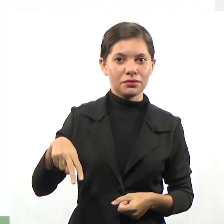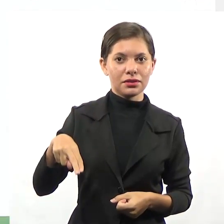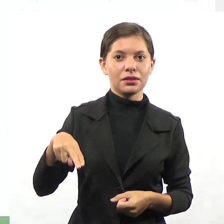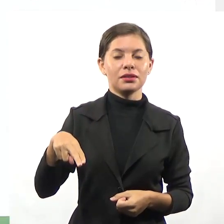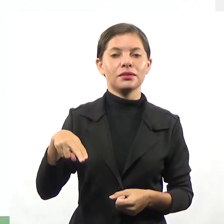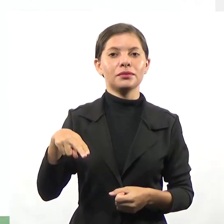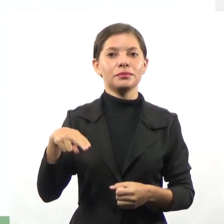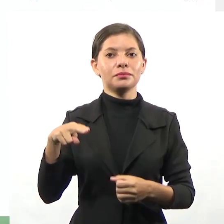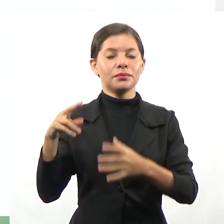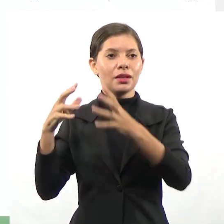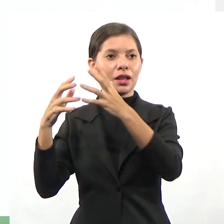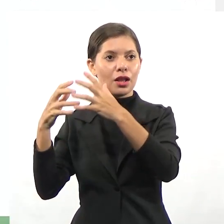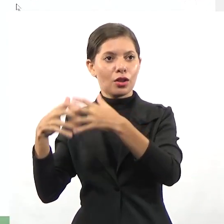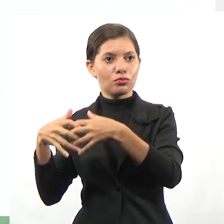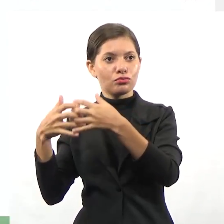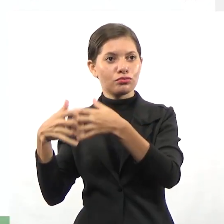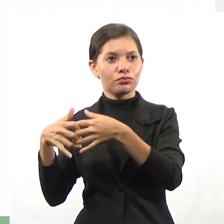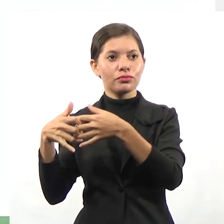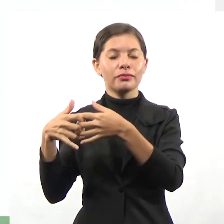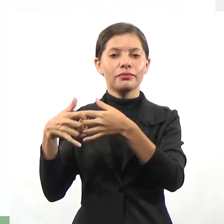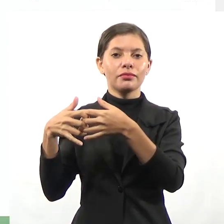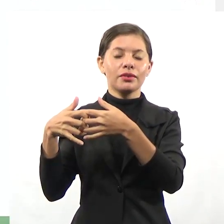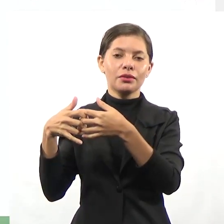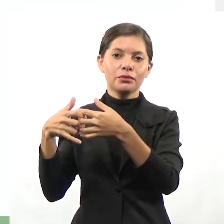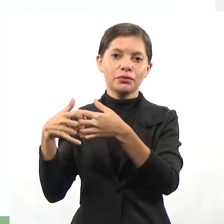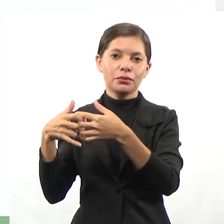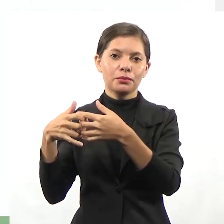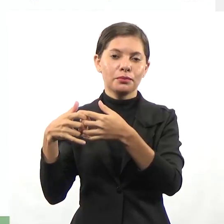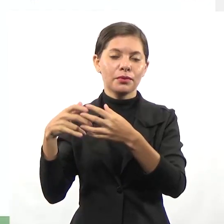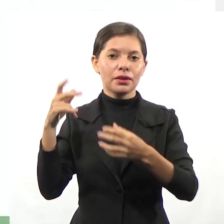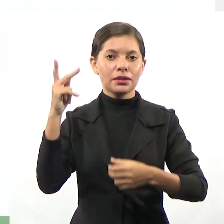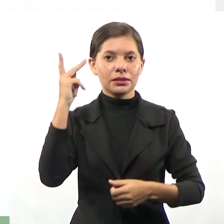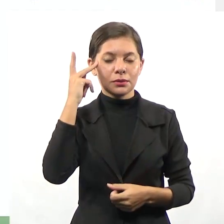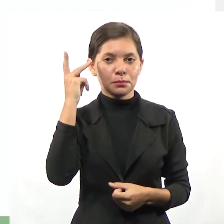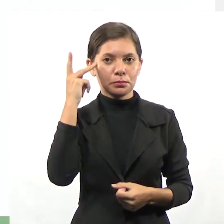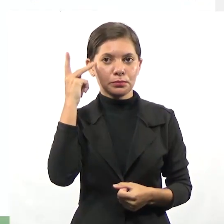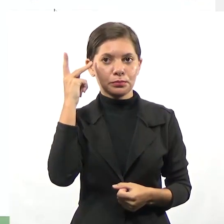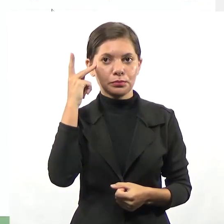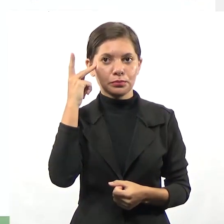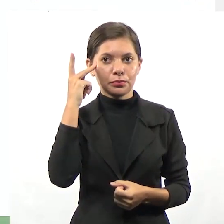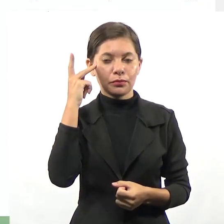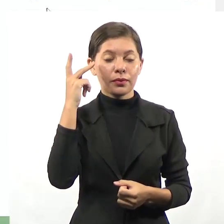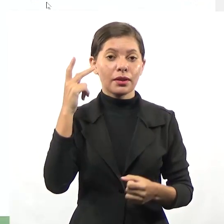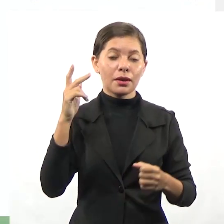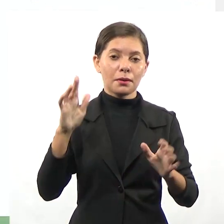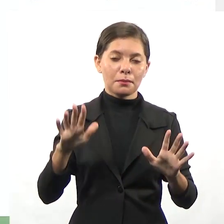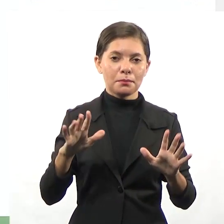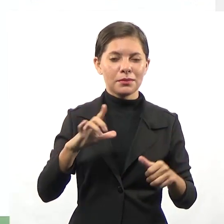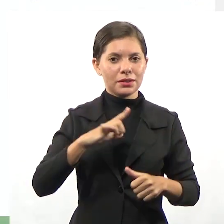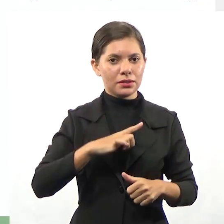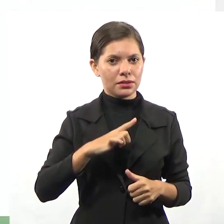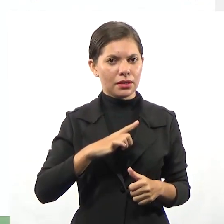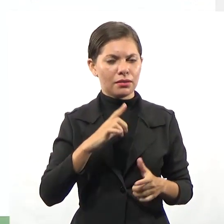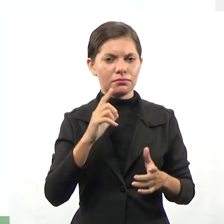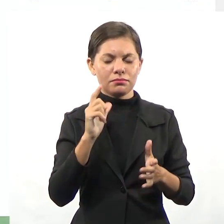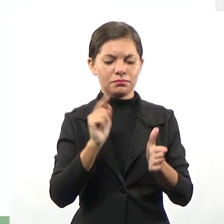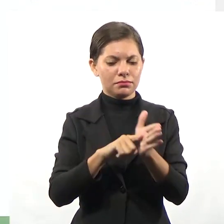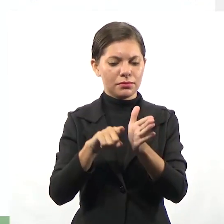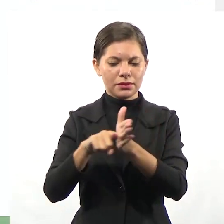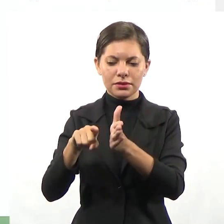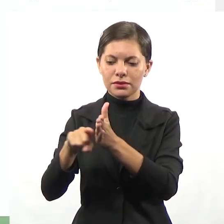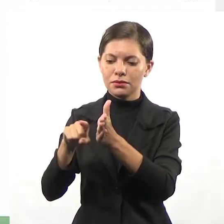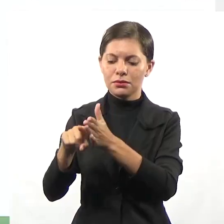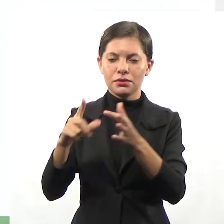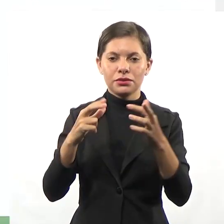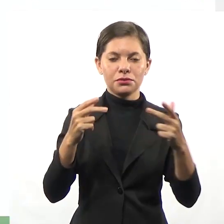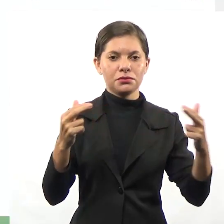Eu consigo verificar o número de publicações desses pesquisadores, lembrando da limitação temporal que fizemos, e a quantidade de